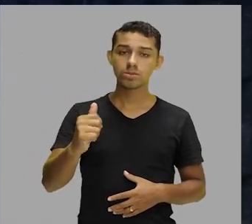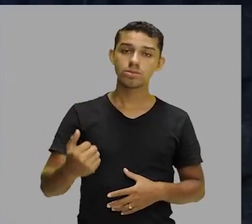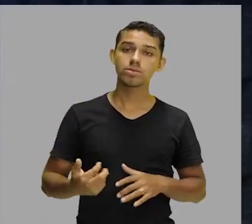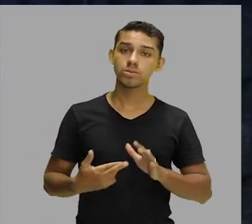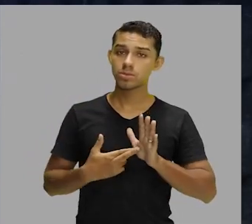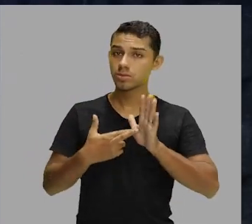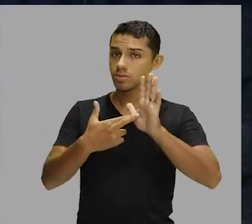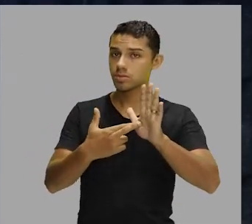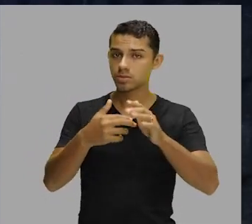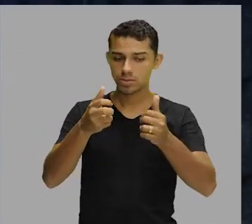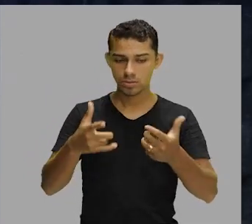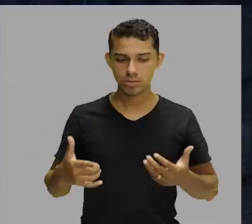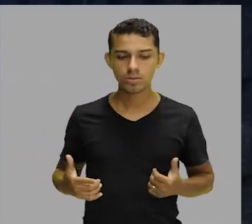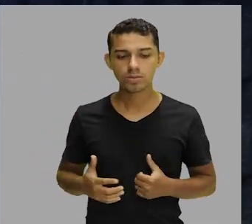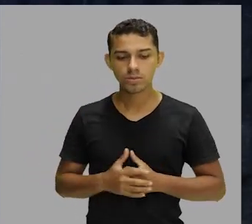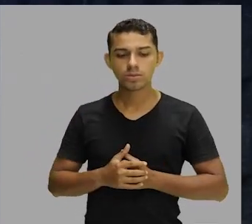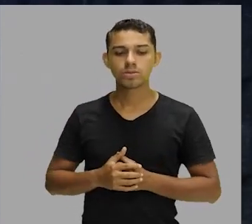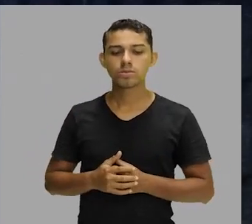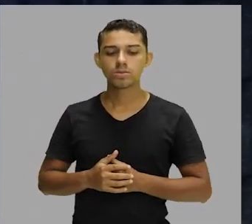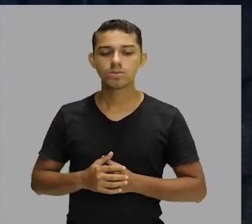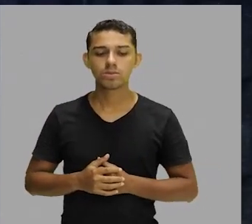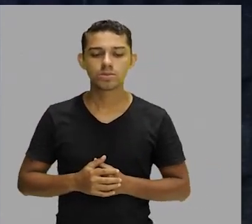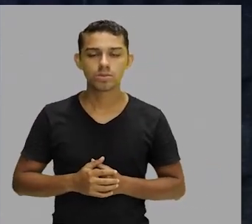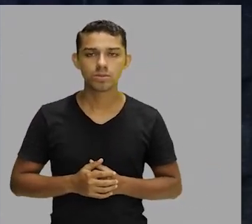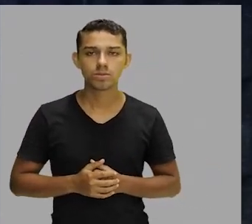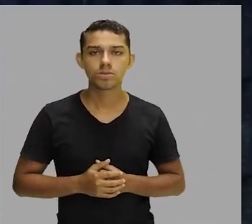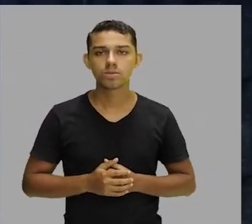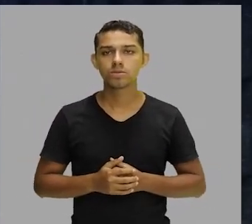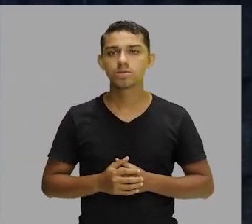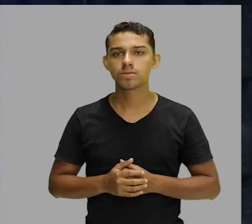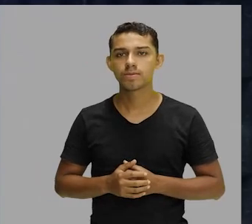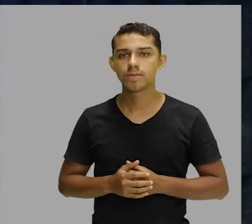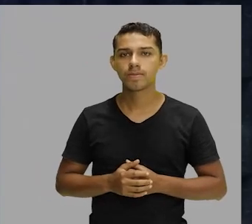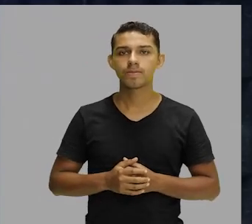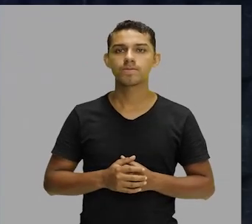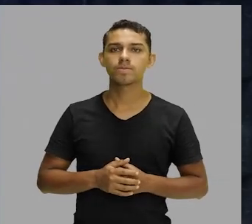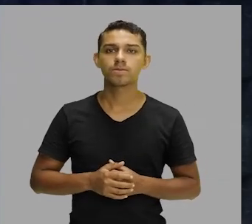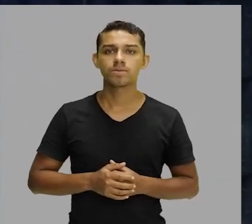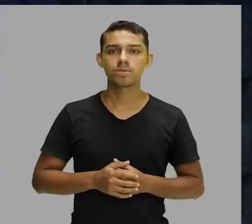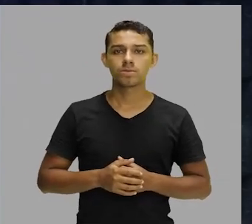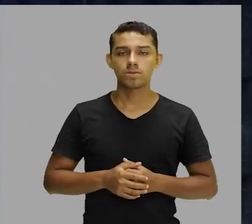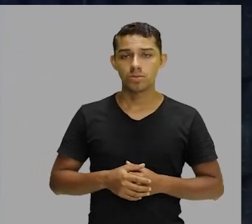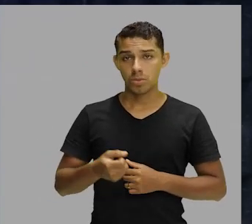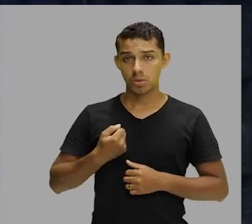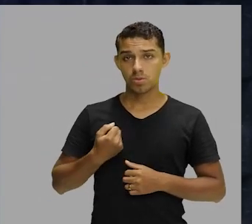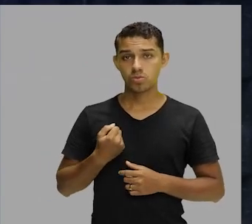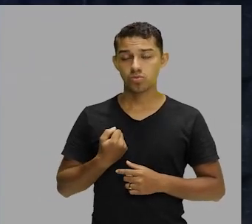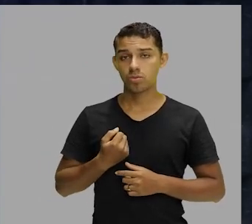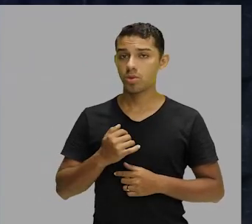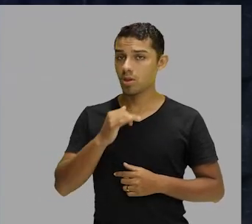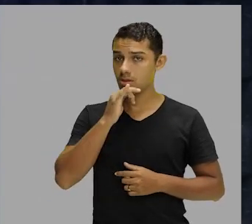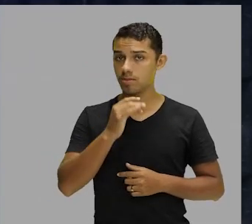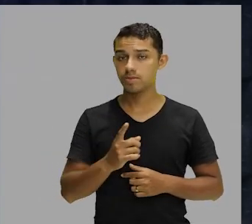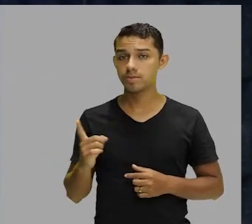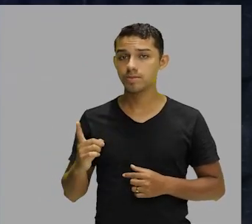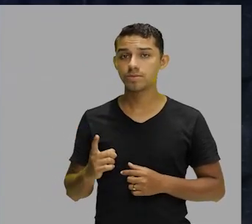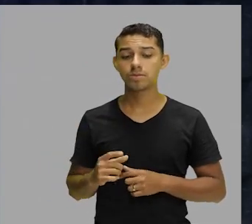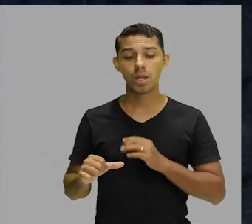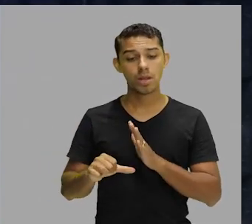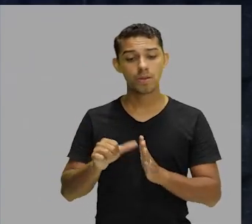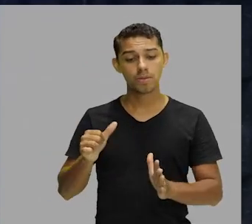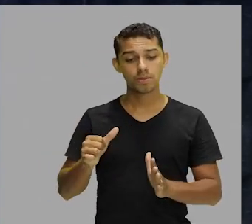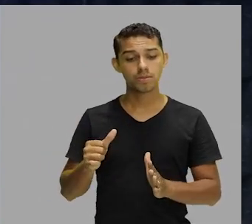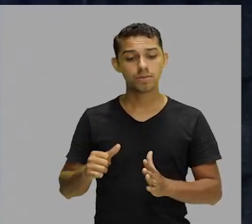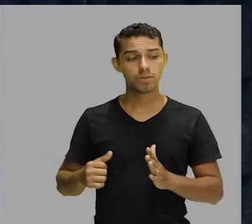respectivamente, ok? Na mesma ordem. Então, pirâmide de números. Vamos levar em consideração, primeiramente,